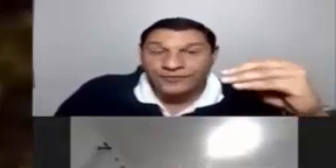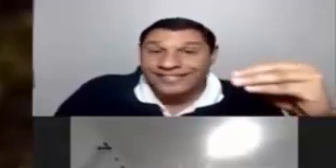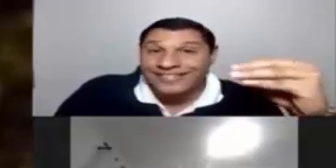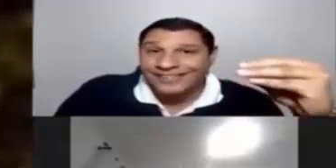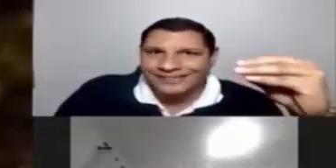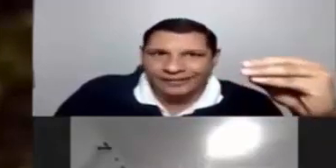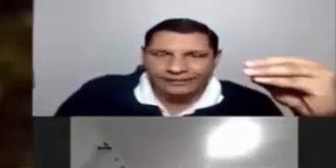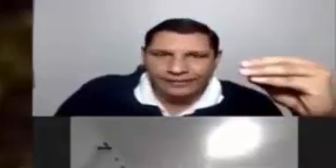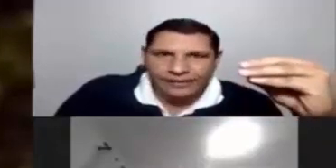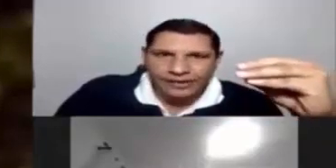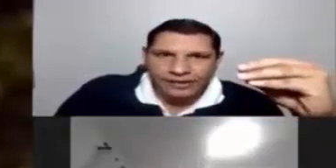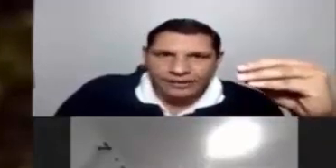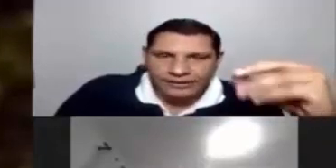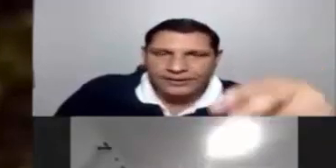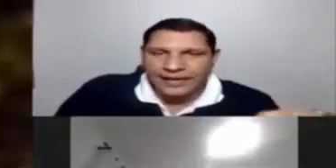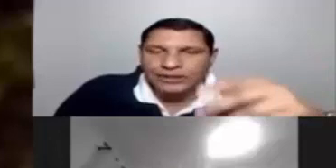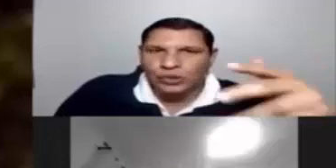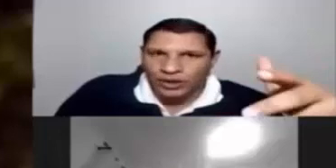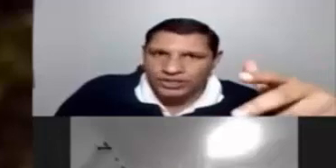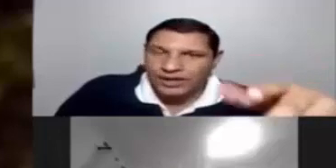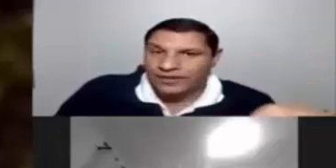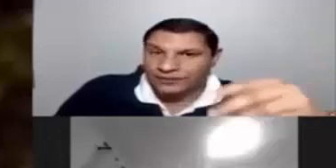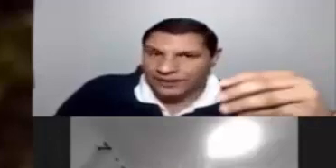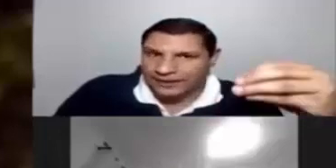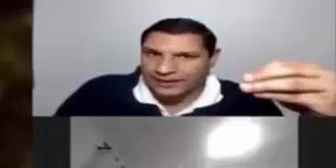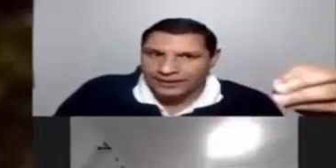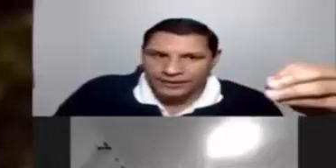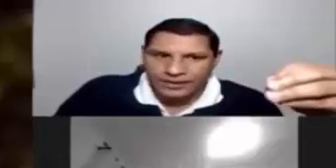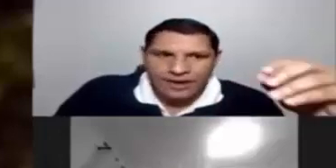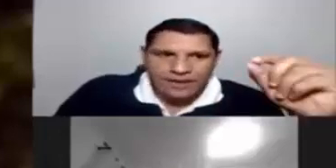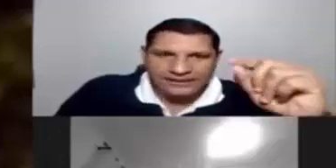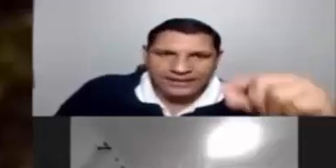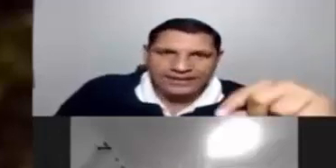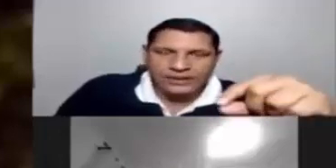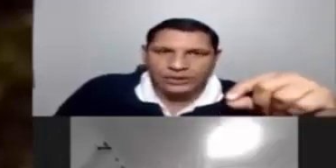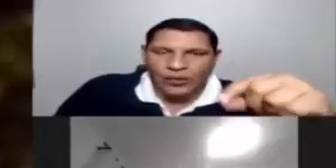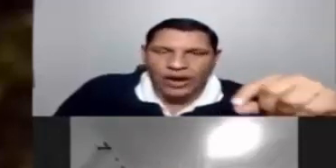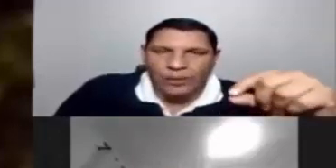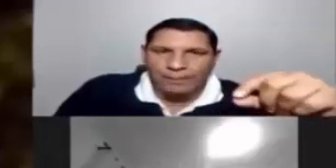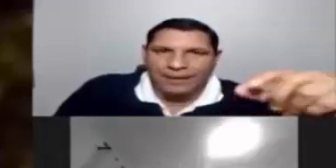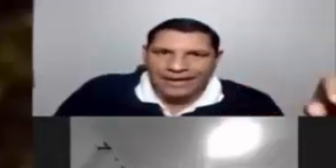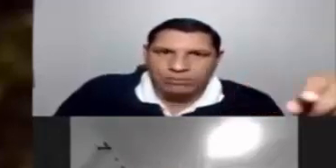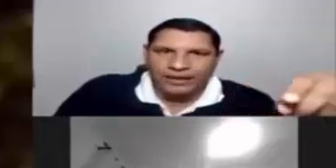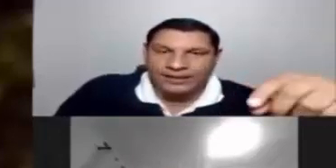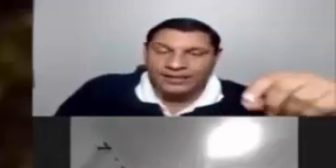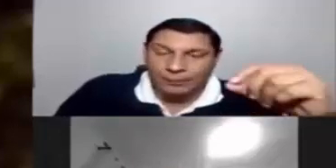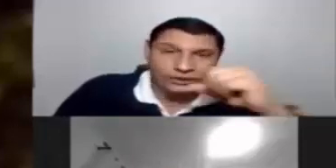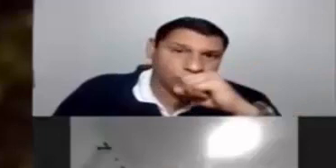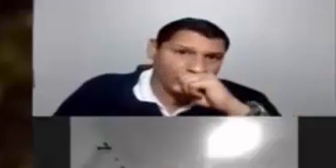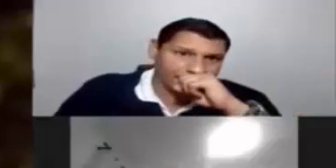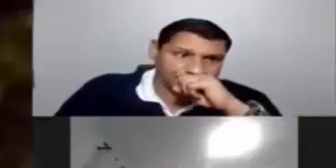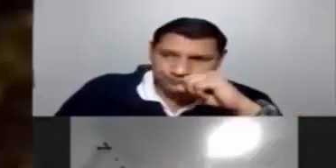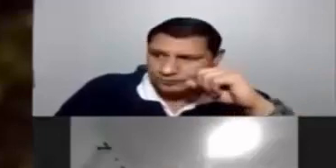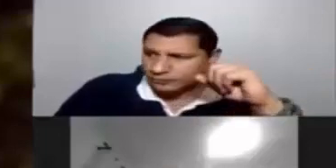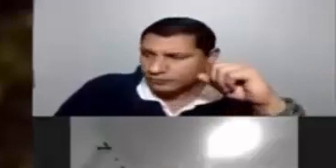fictícia, que tem lições verdadeiras. Mas aqui não é uma parábola, aqui é uma